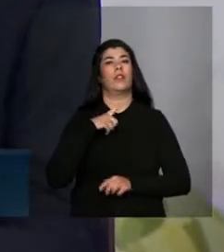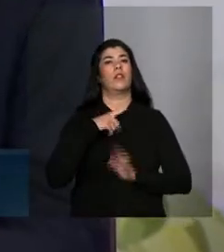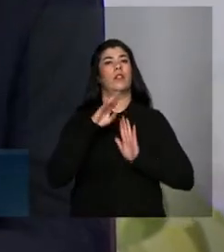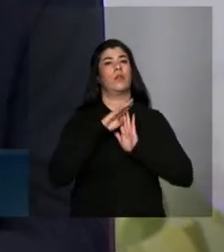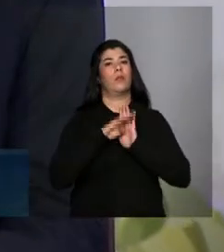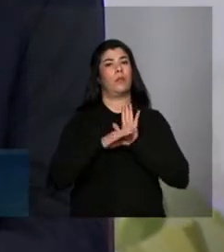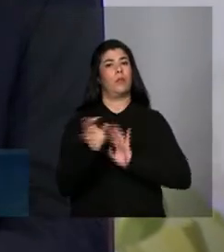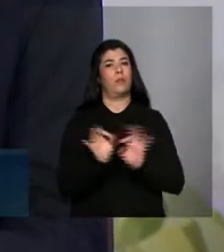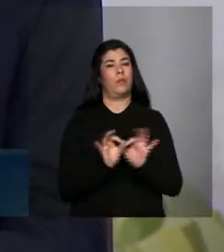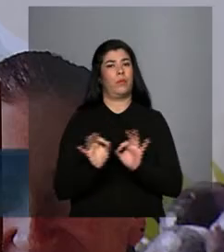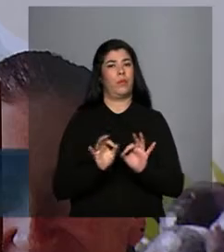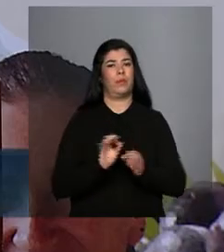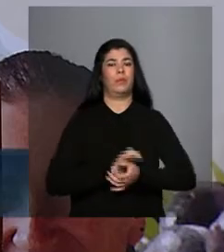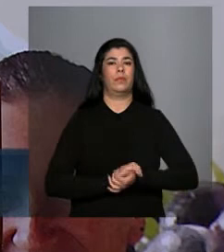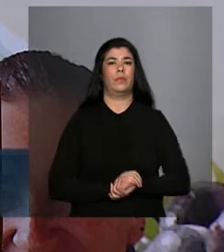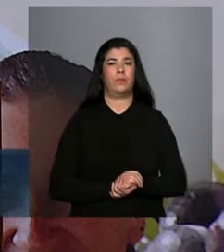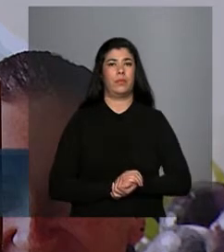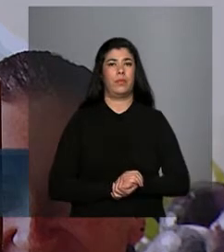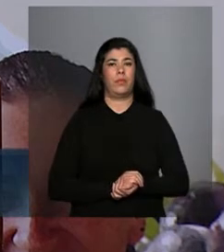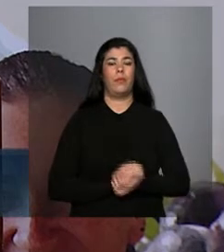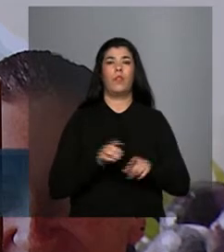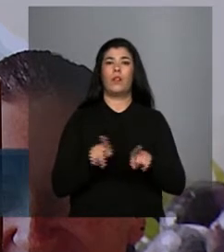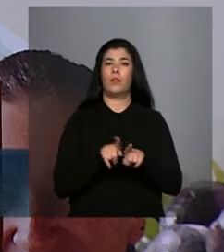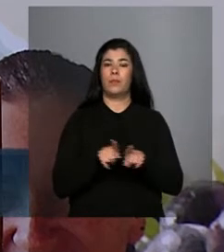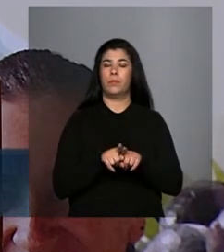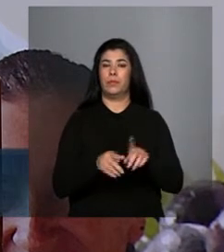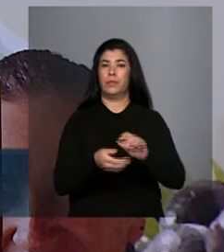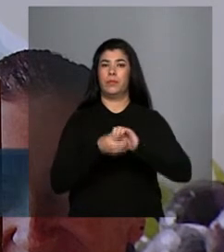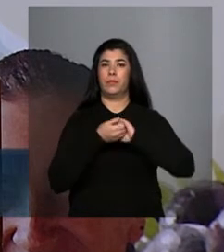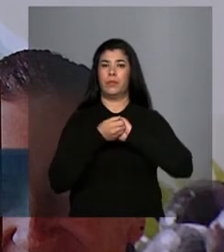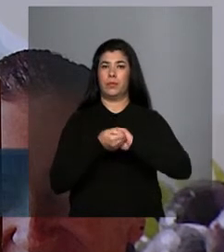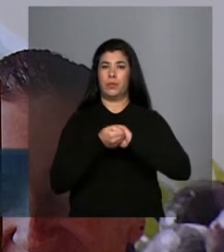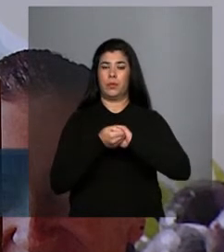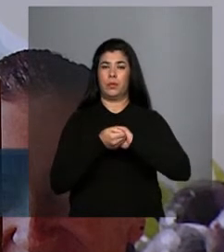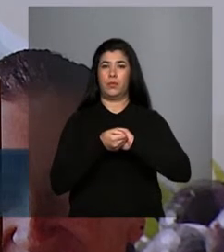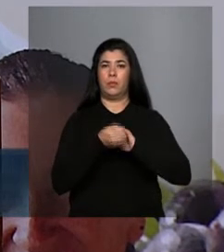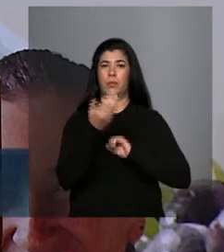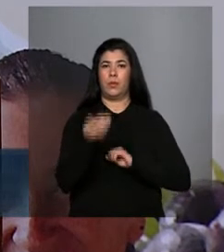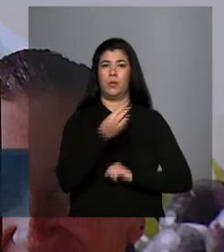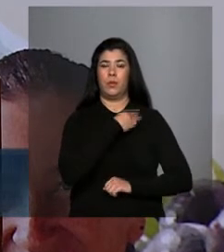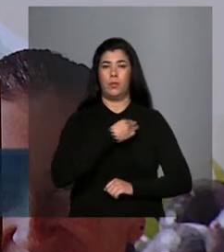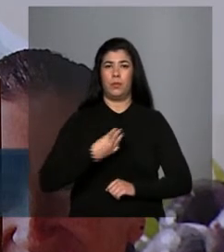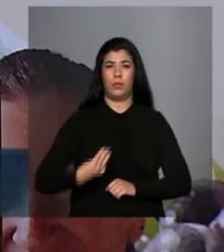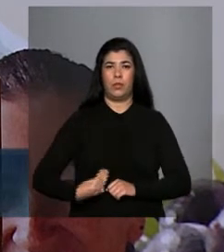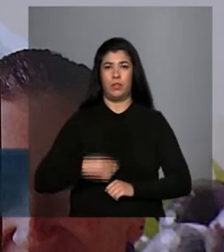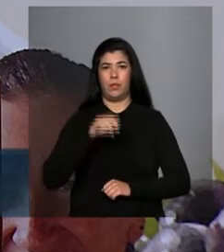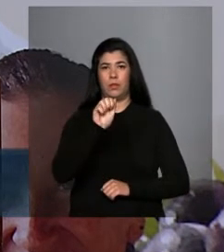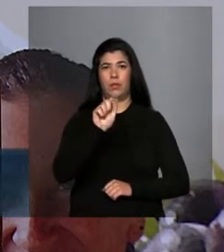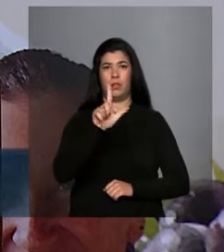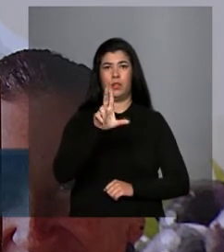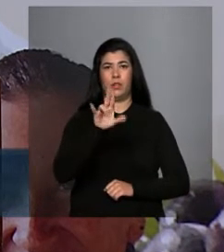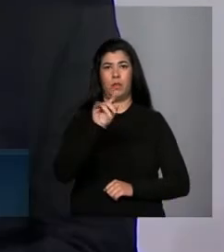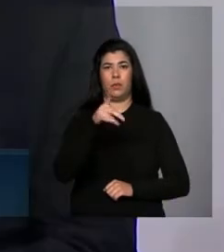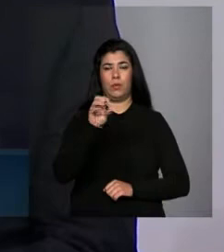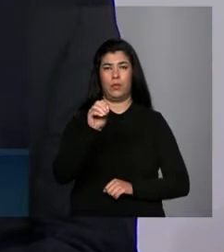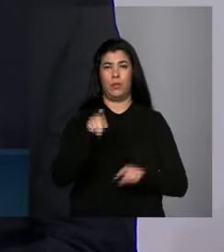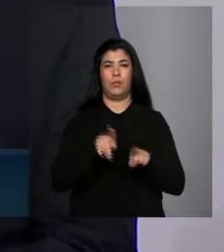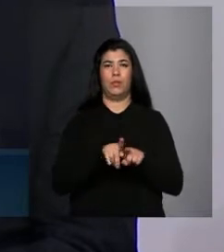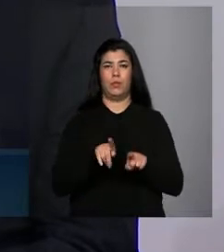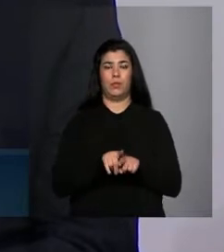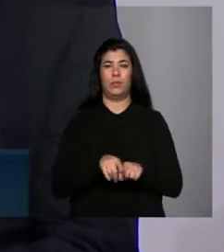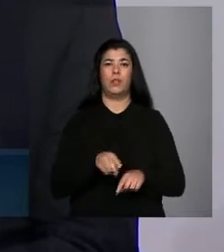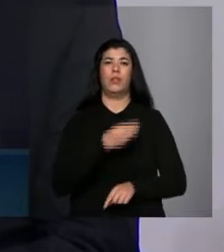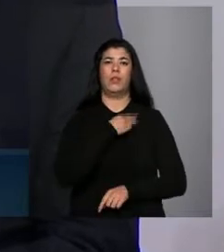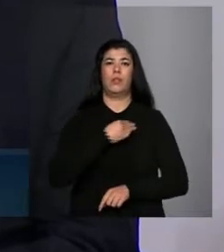programa. Queria cumprimentar o ministro Aloysio Mercadante, da Casa Civil, e